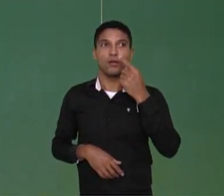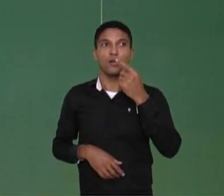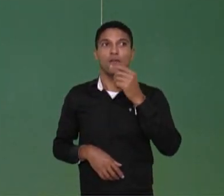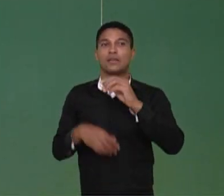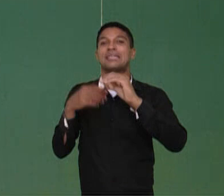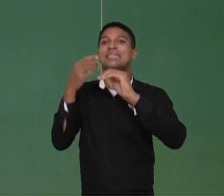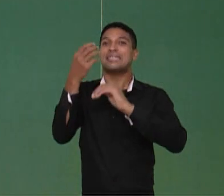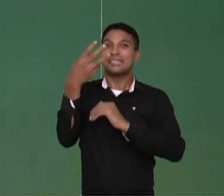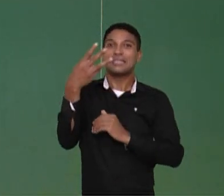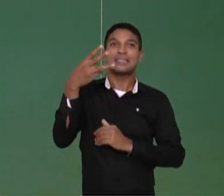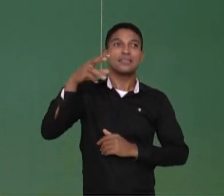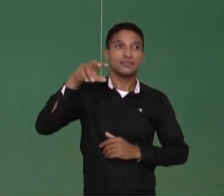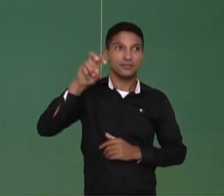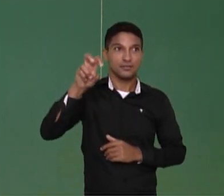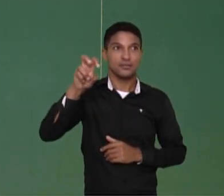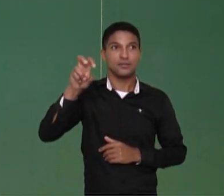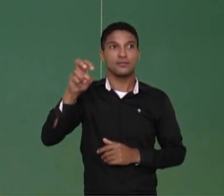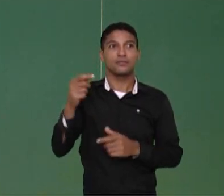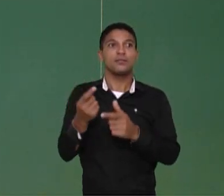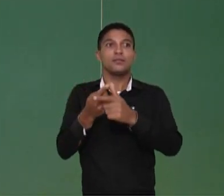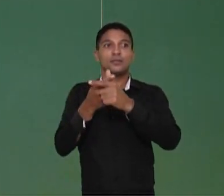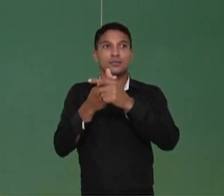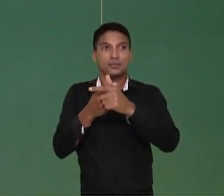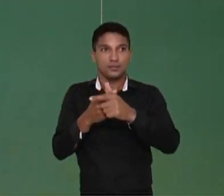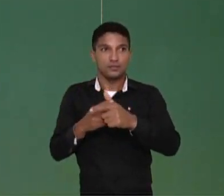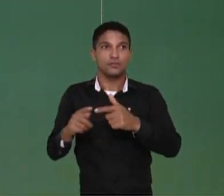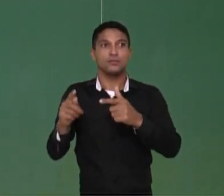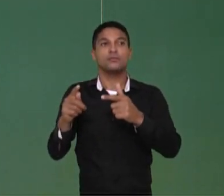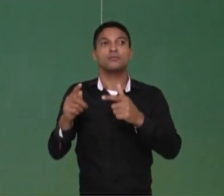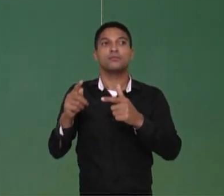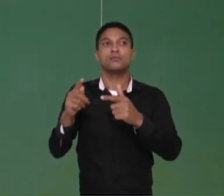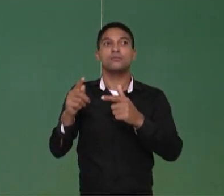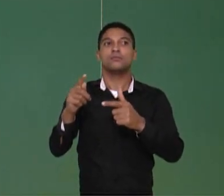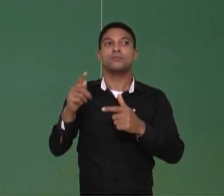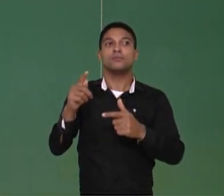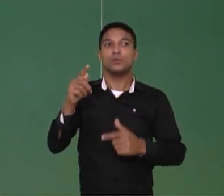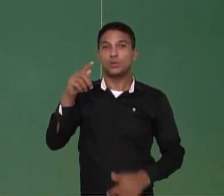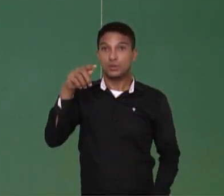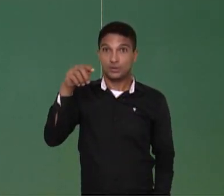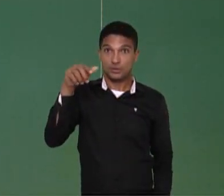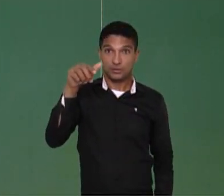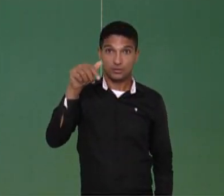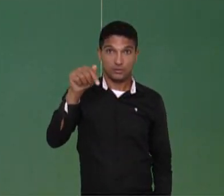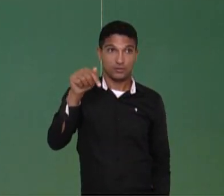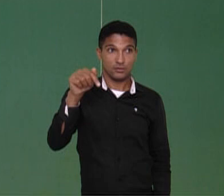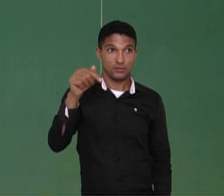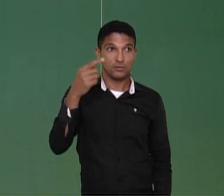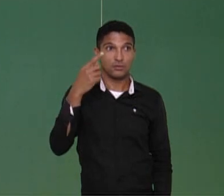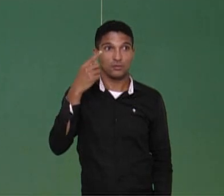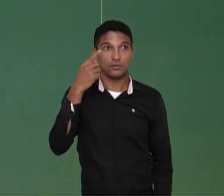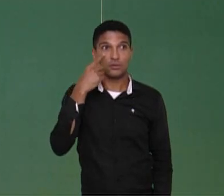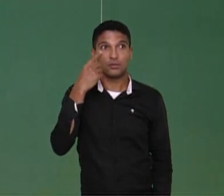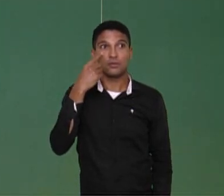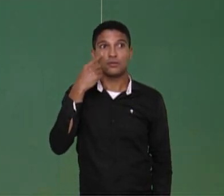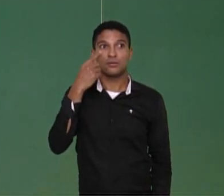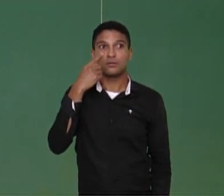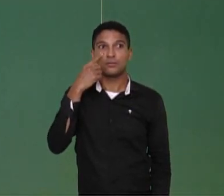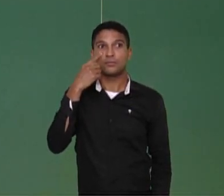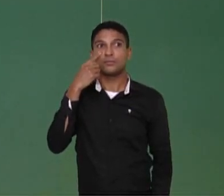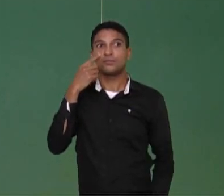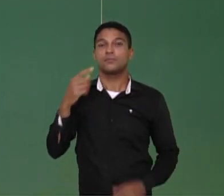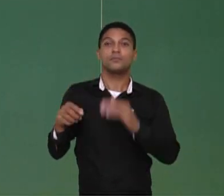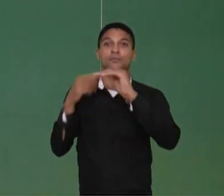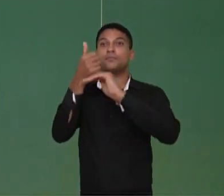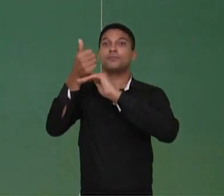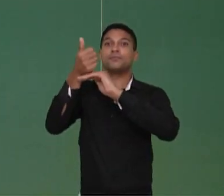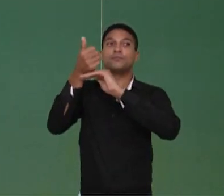15. Que é o número que eu precisaria multiplicar os dois, né, para obter a fração equivalente. Agora eu